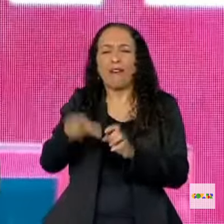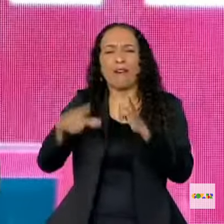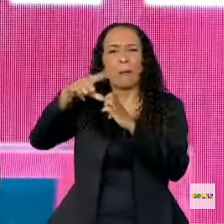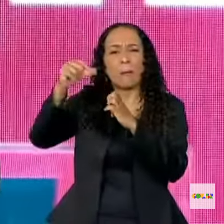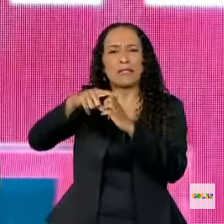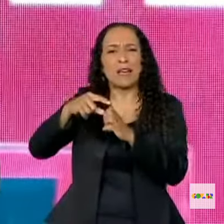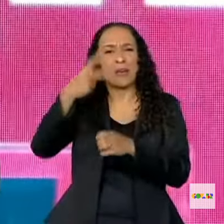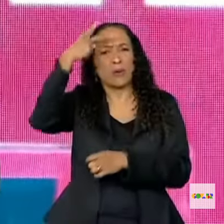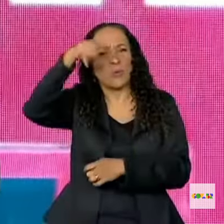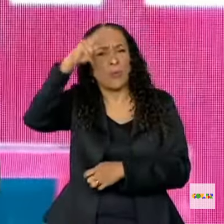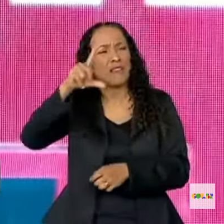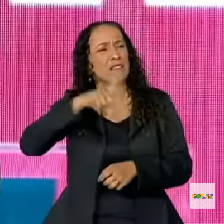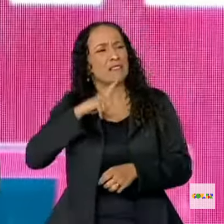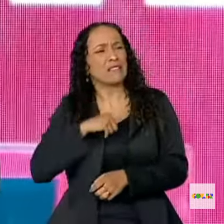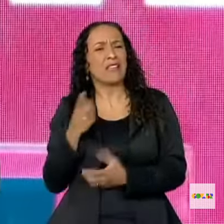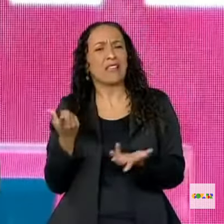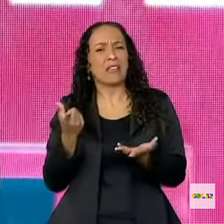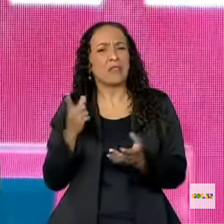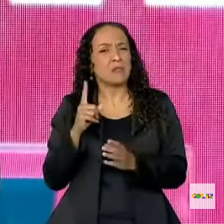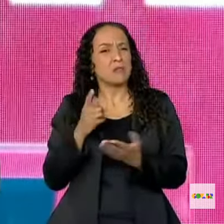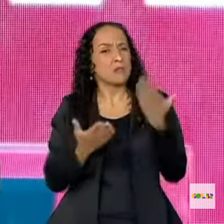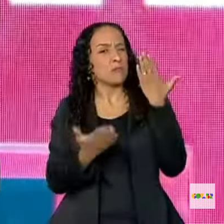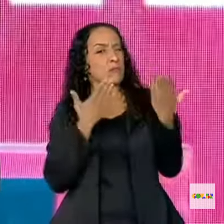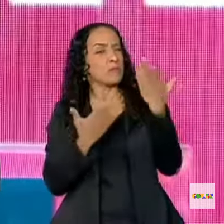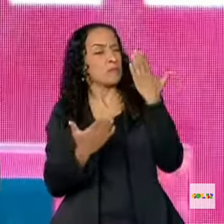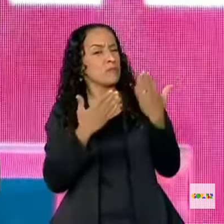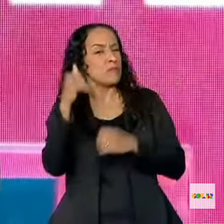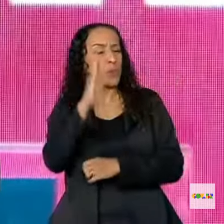voltava tem